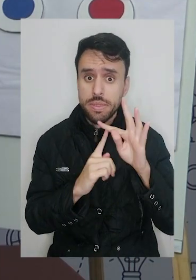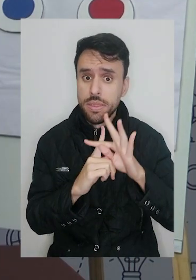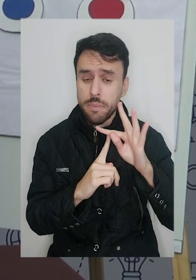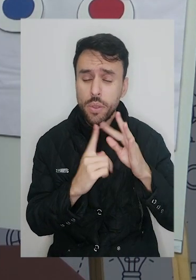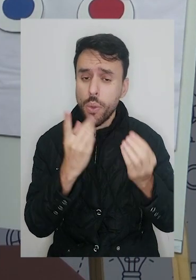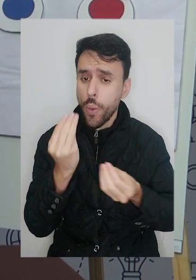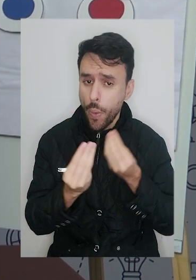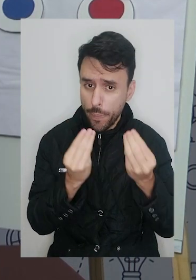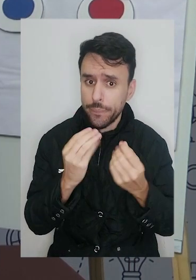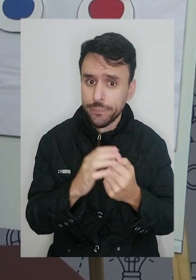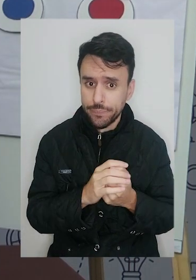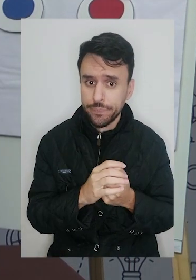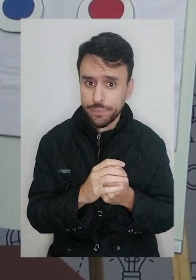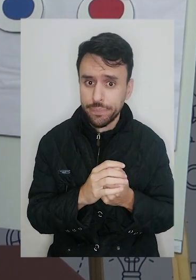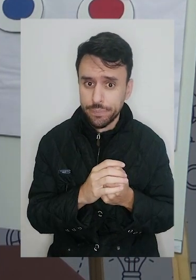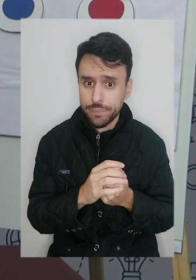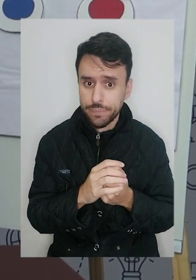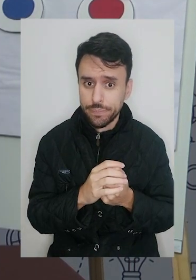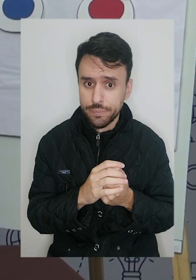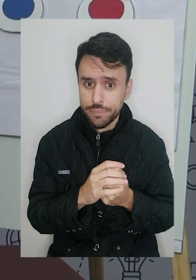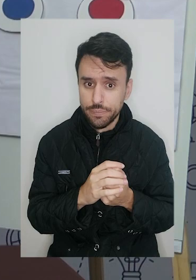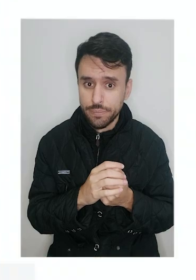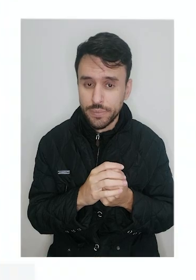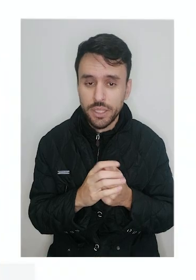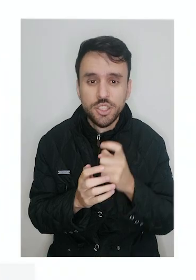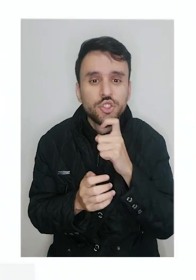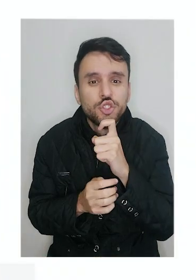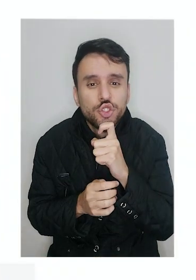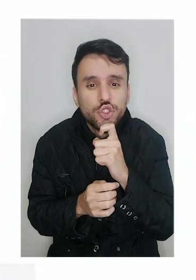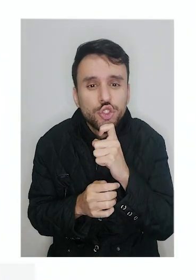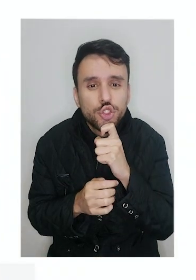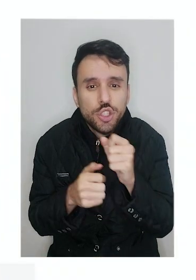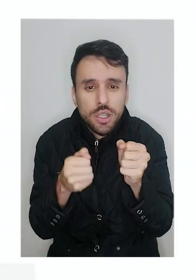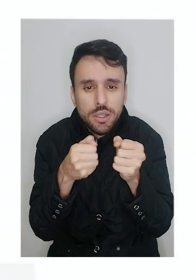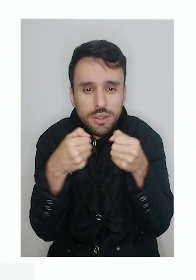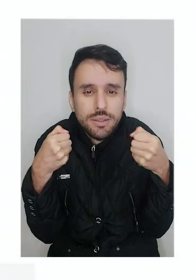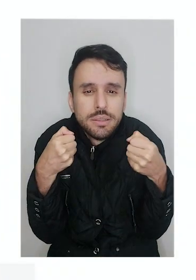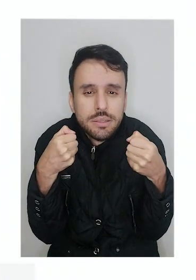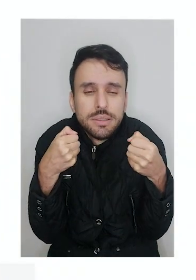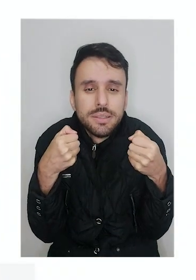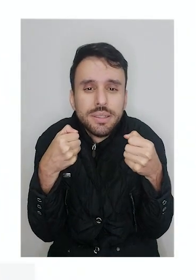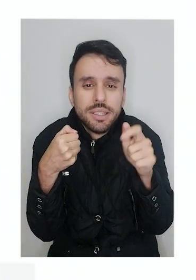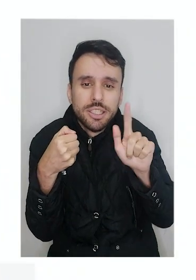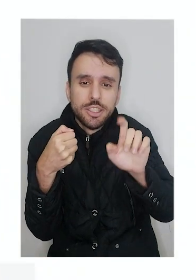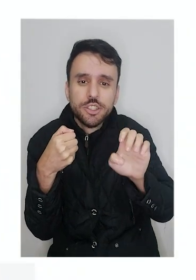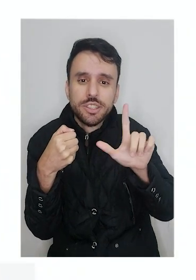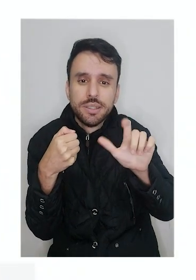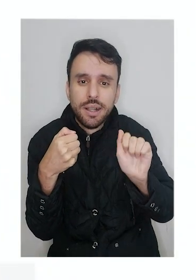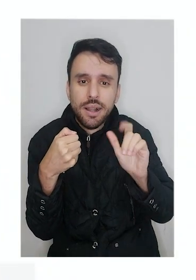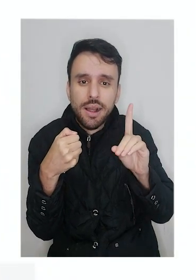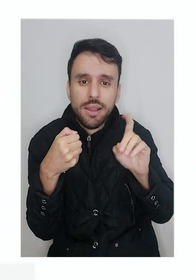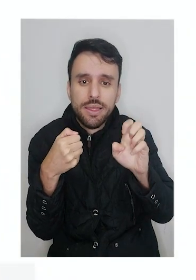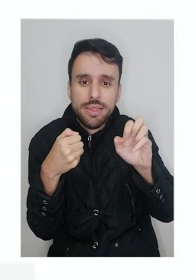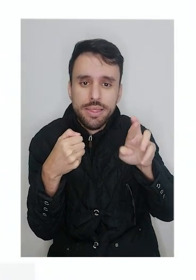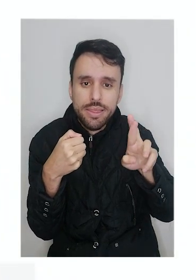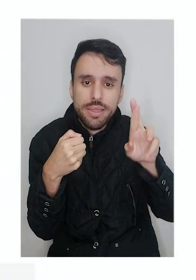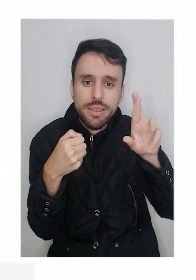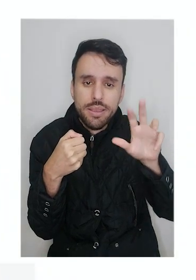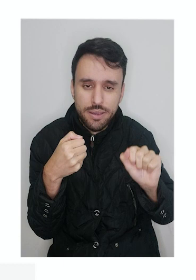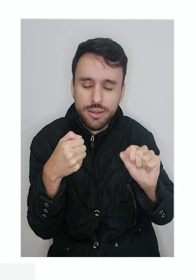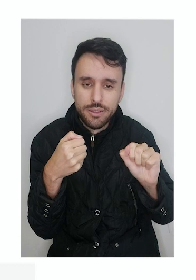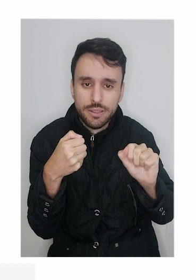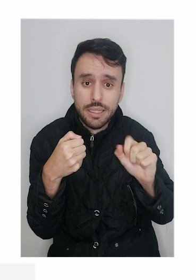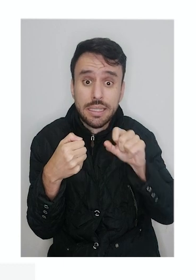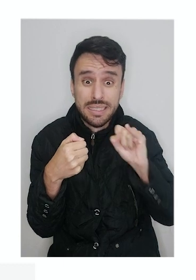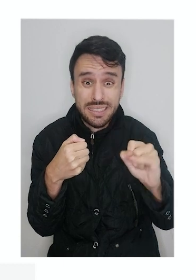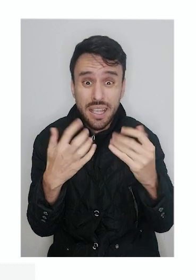temperatura. Na geladeira nós controlamos a temperatura. Mas por quê? Em um dia